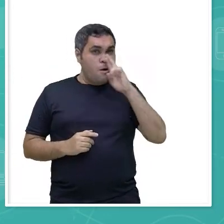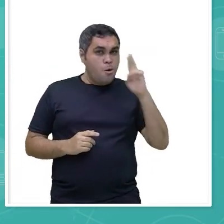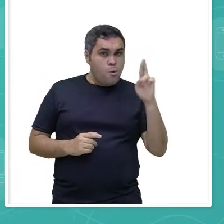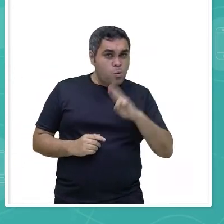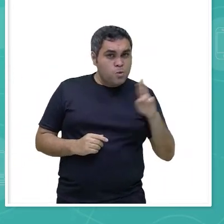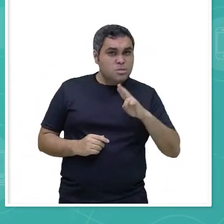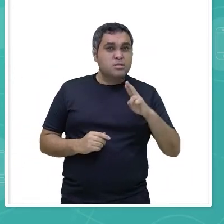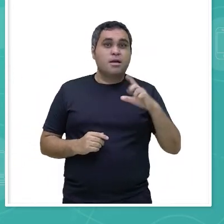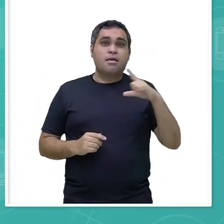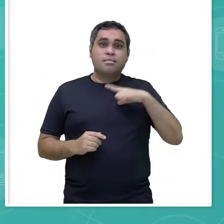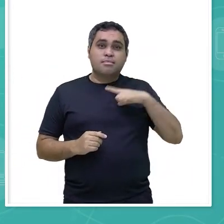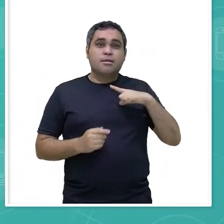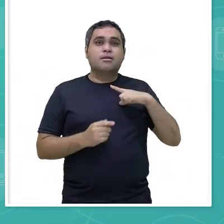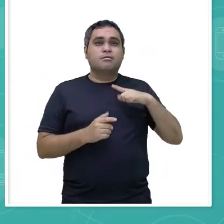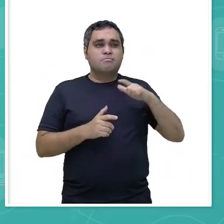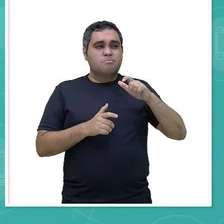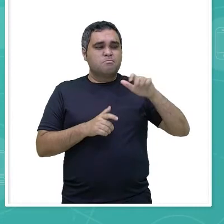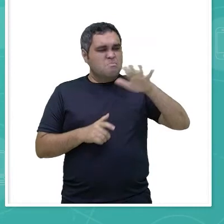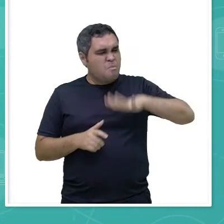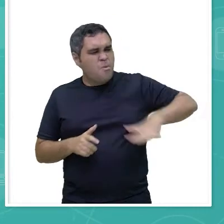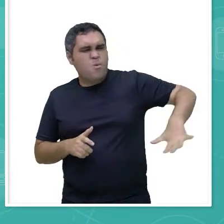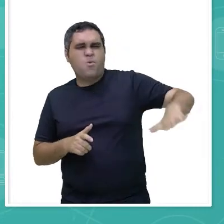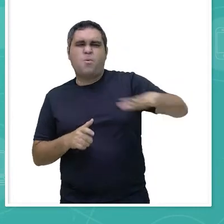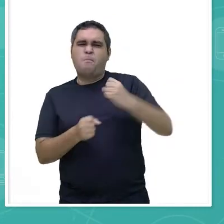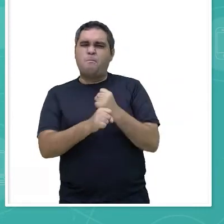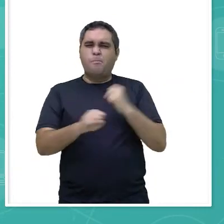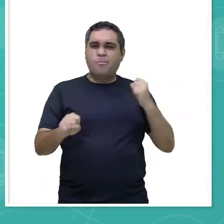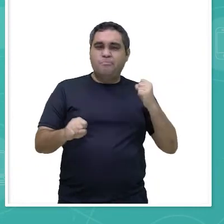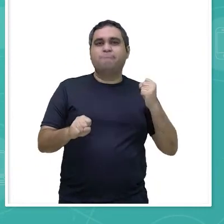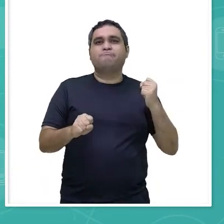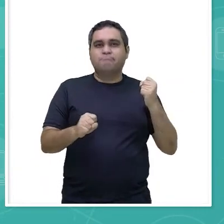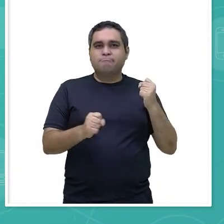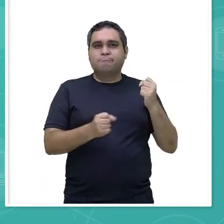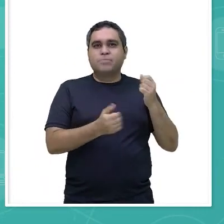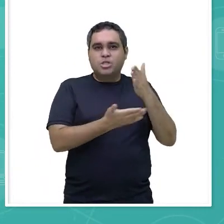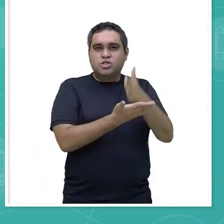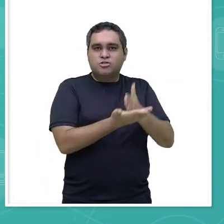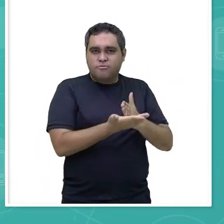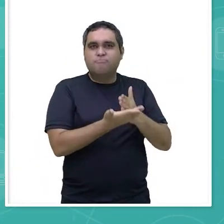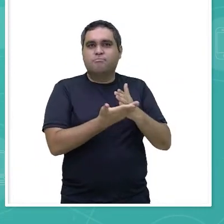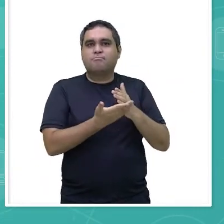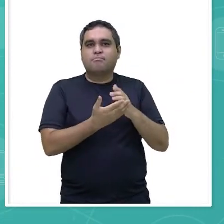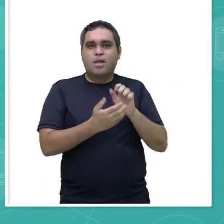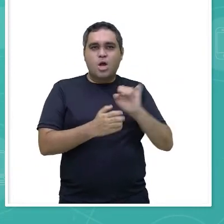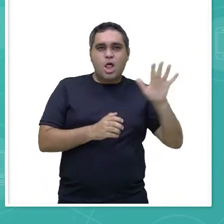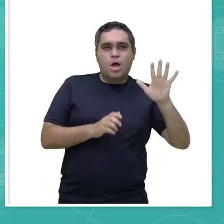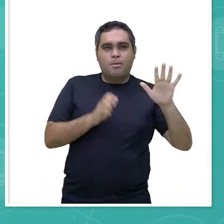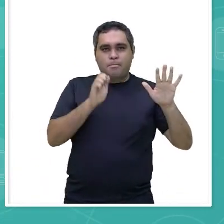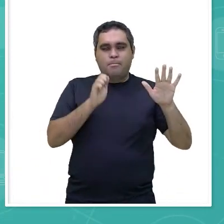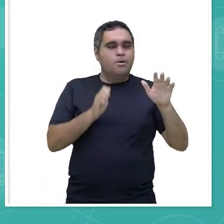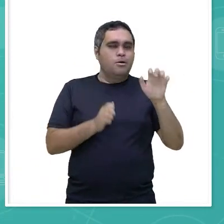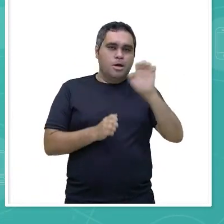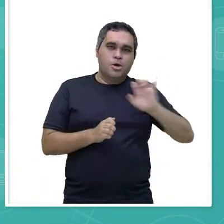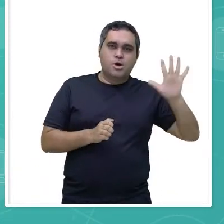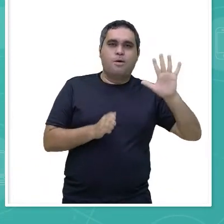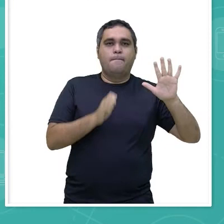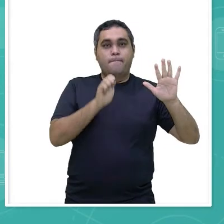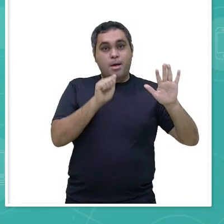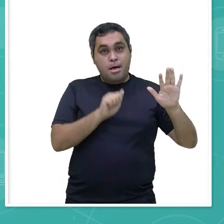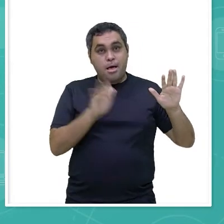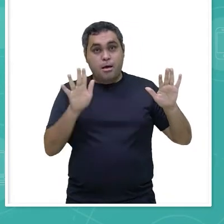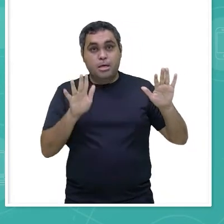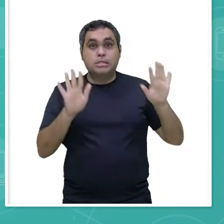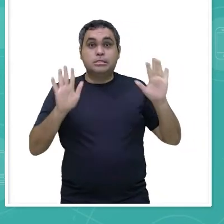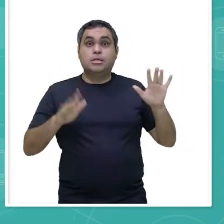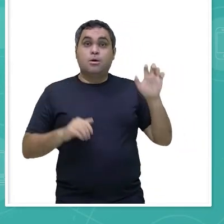Se isso aconteceu na Rússia, o que pode acontecer com os outros países? Então eles começaram a tentar ajudar a família